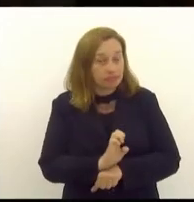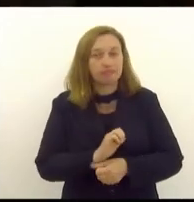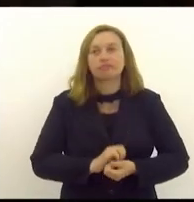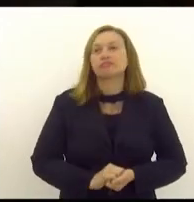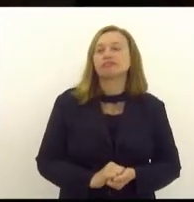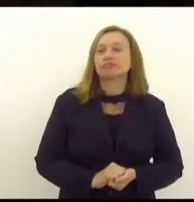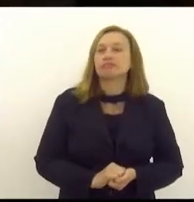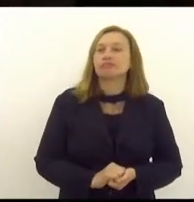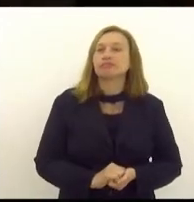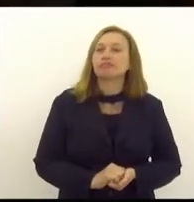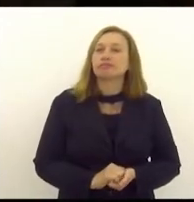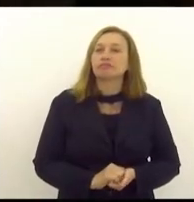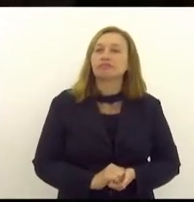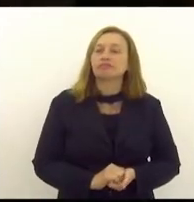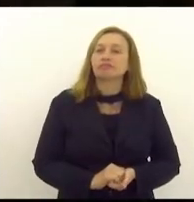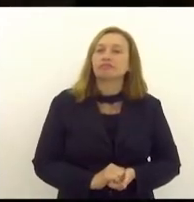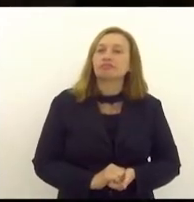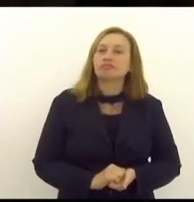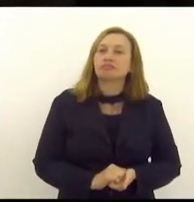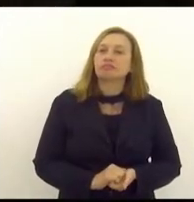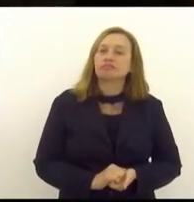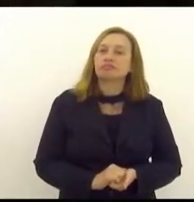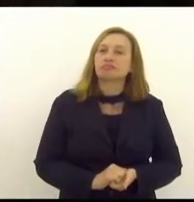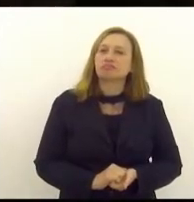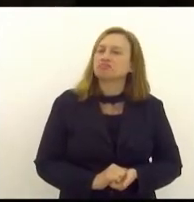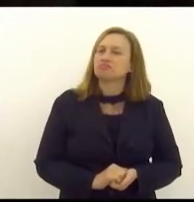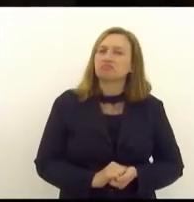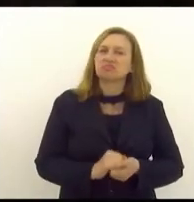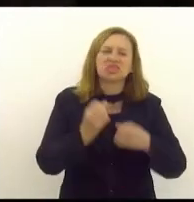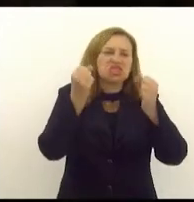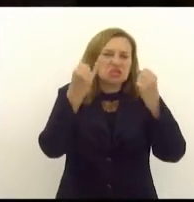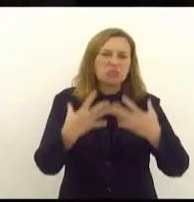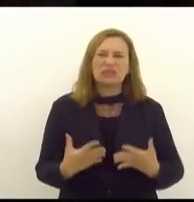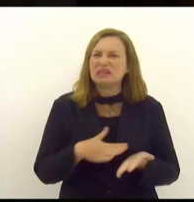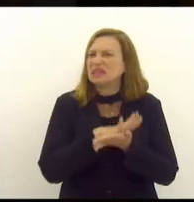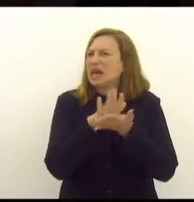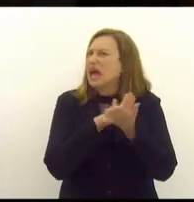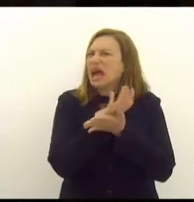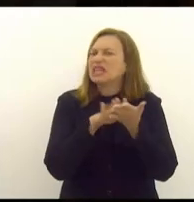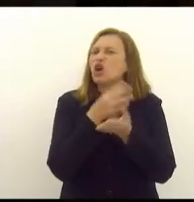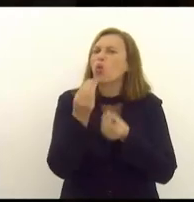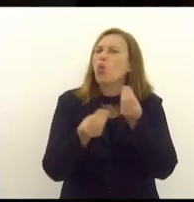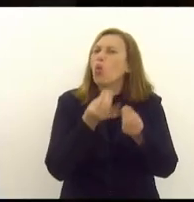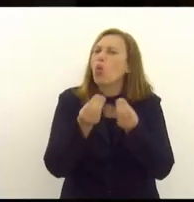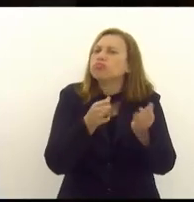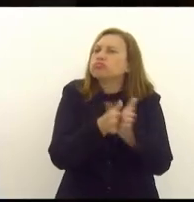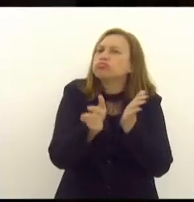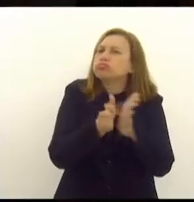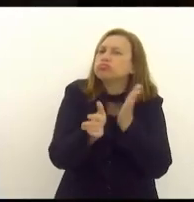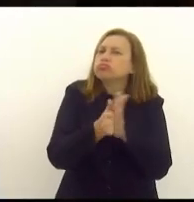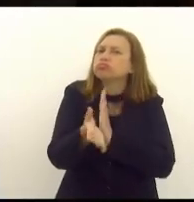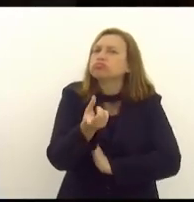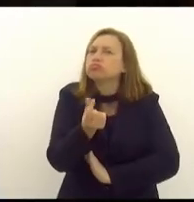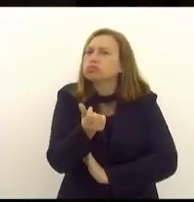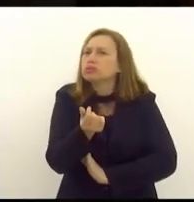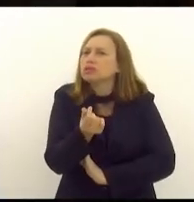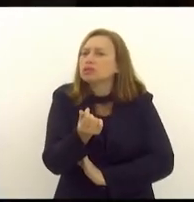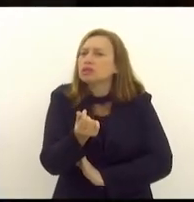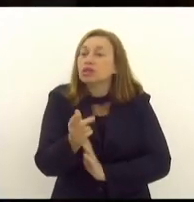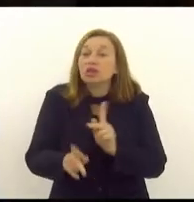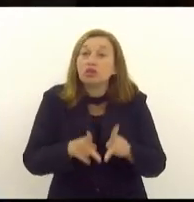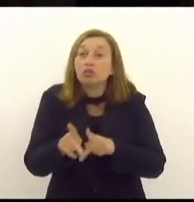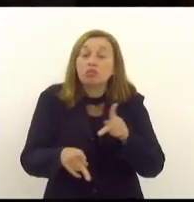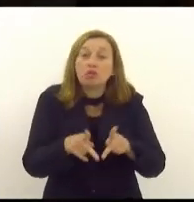verba Estadual não dá clareza do que foi como que foi gasto esse dinheiro e a população